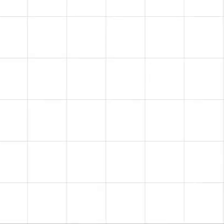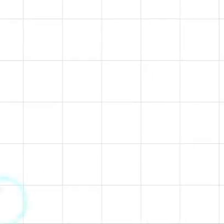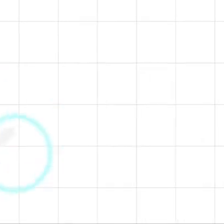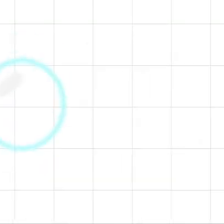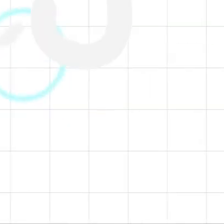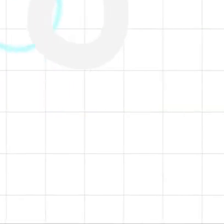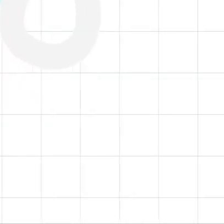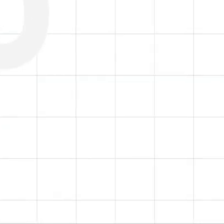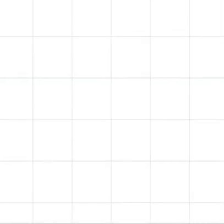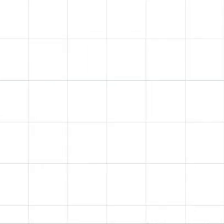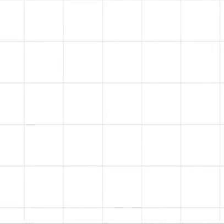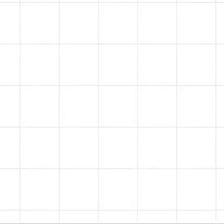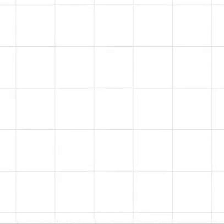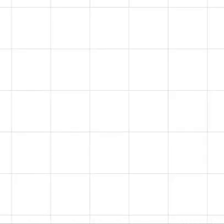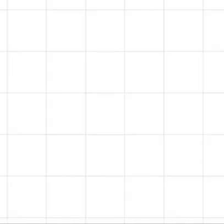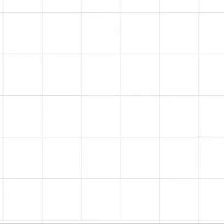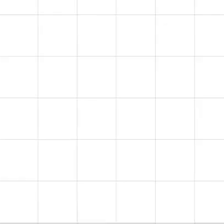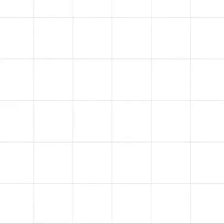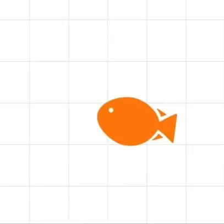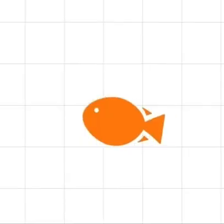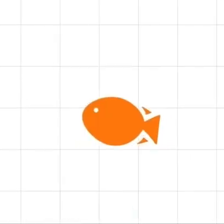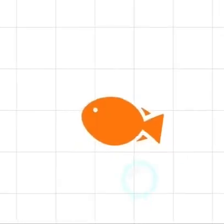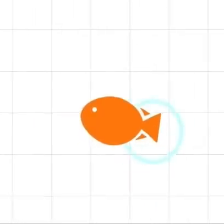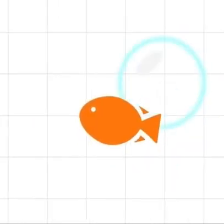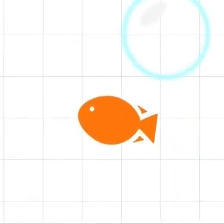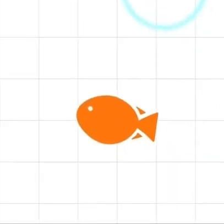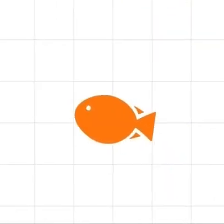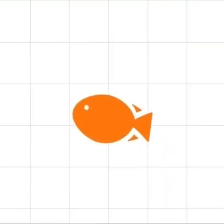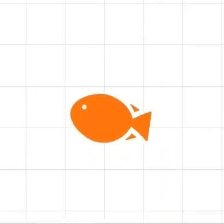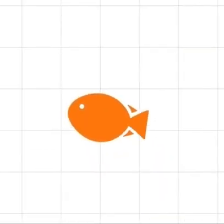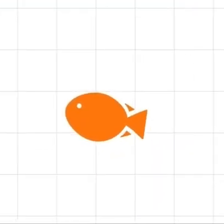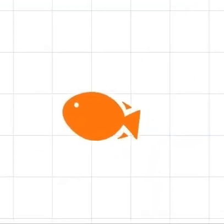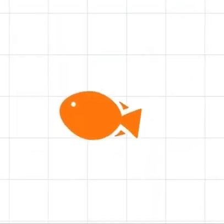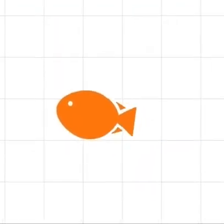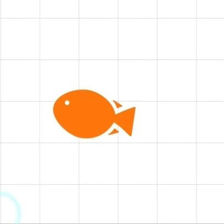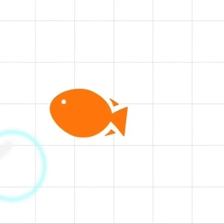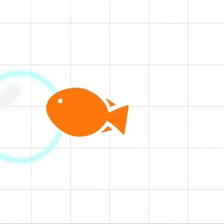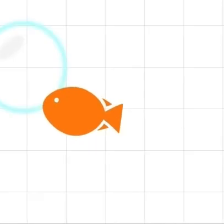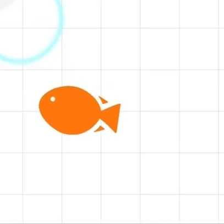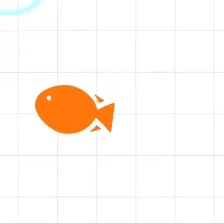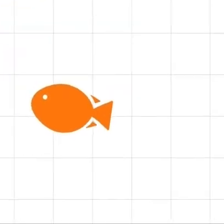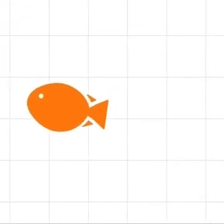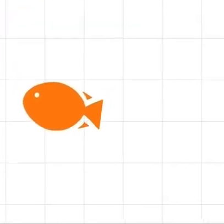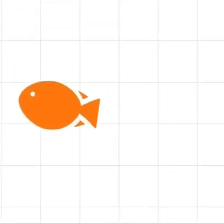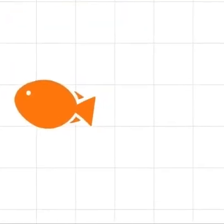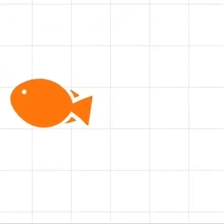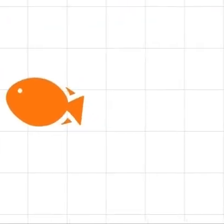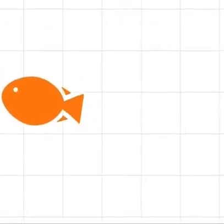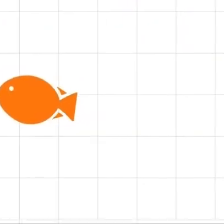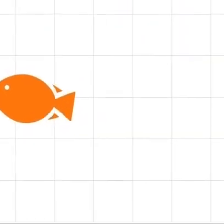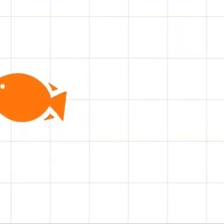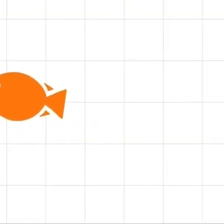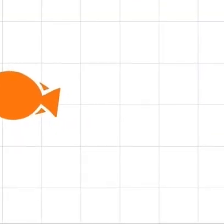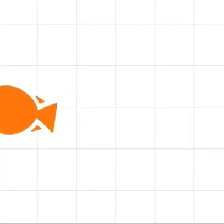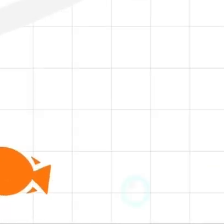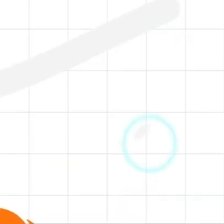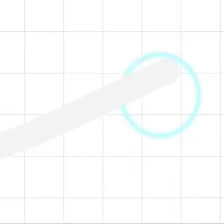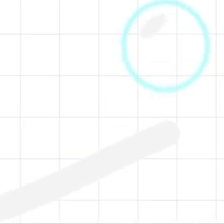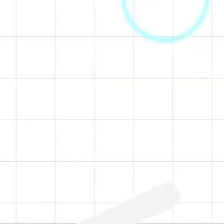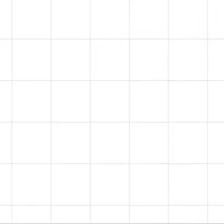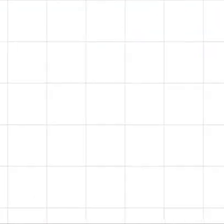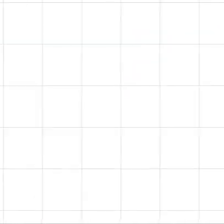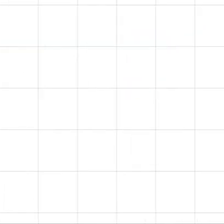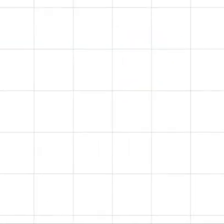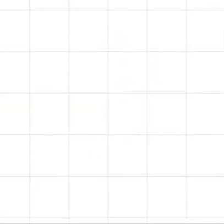essa vertente econômica que trabalha ali com o comércio, com o lucro, então a gente tem aqui as bases para